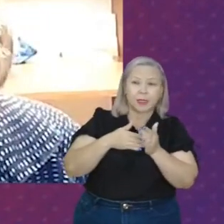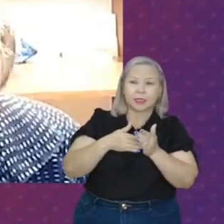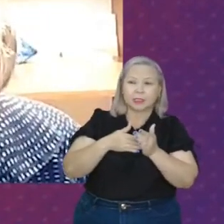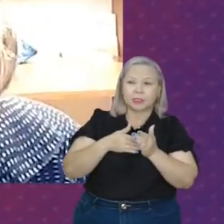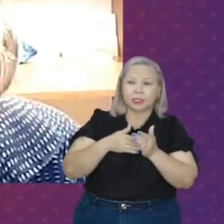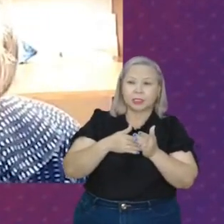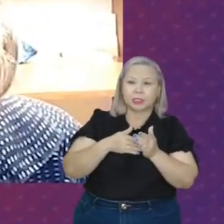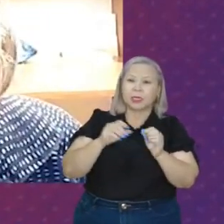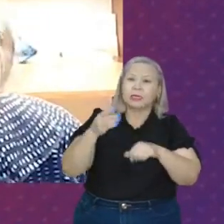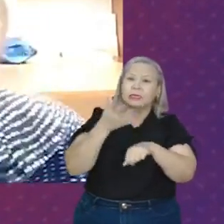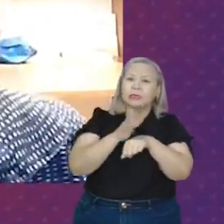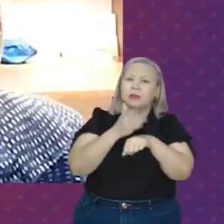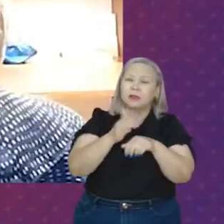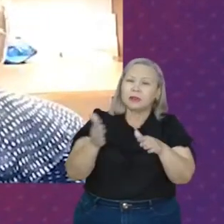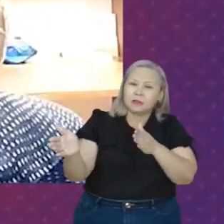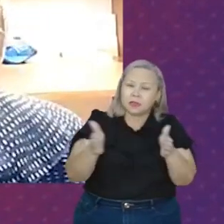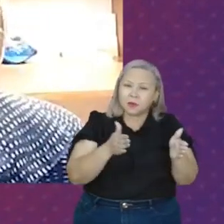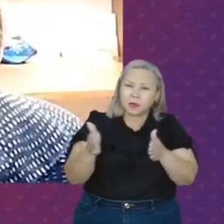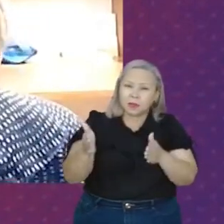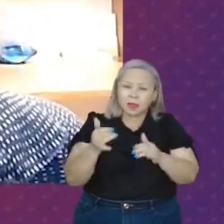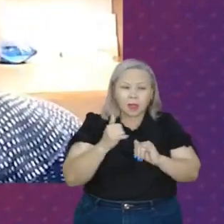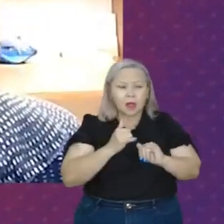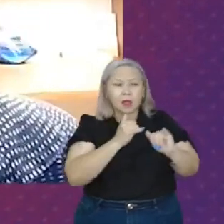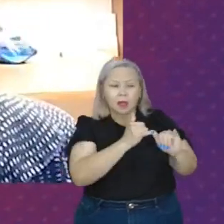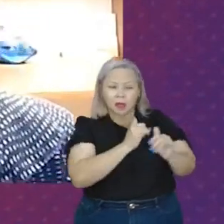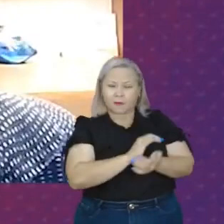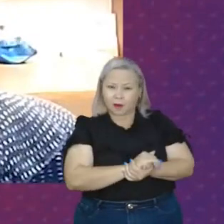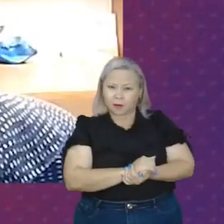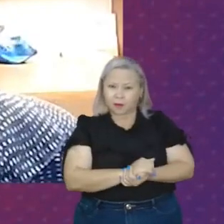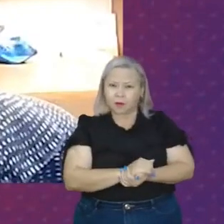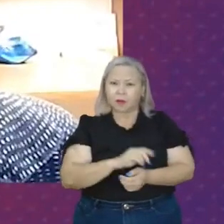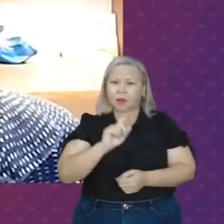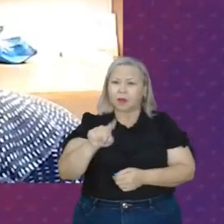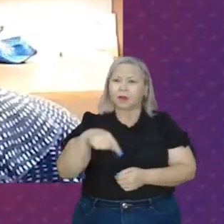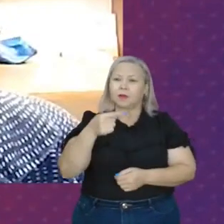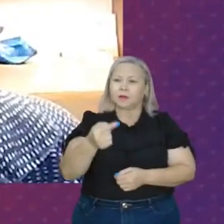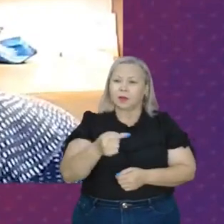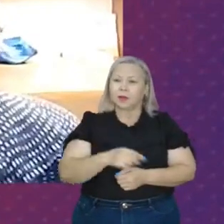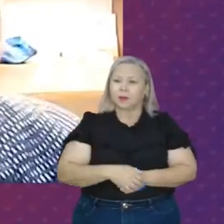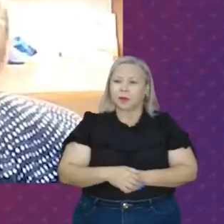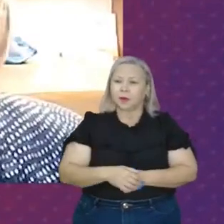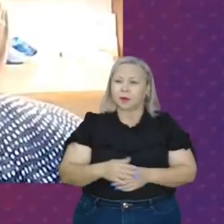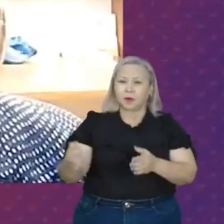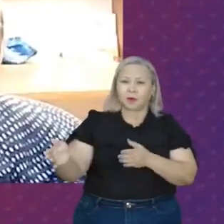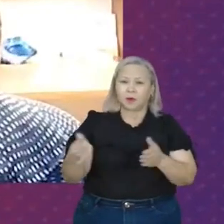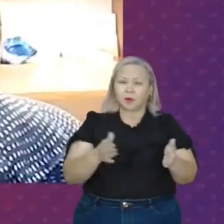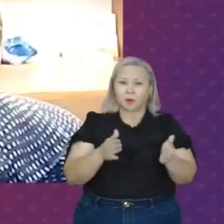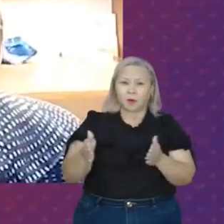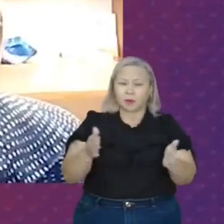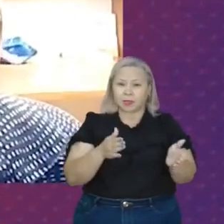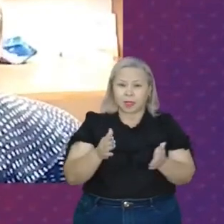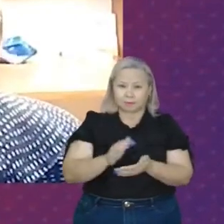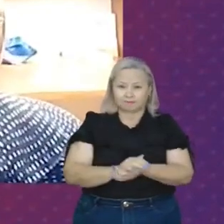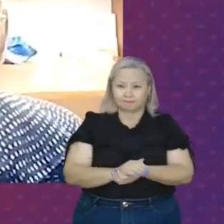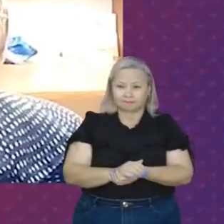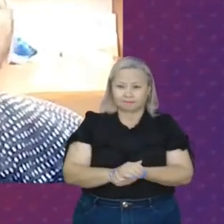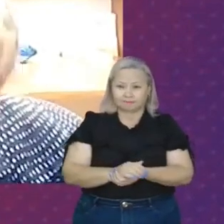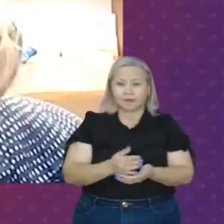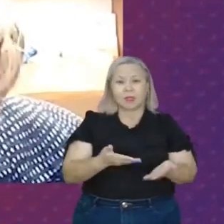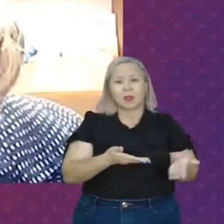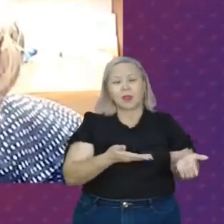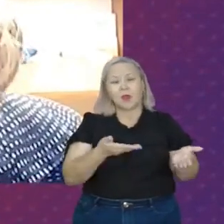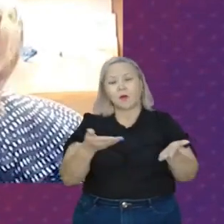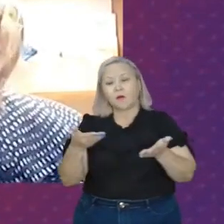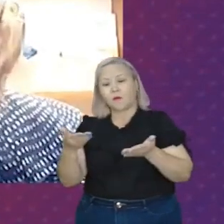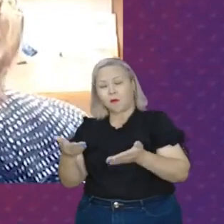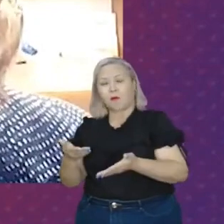seu próprio mandato. E ela diz em seguida: depois eu penso, o mandato o povo me ofertou, e eu vou levar